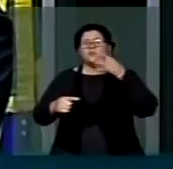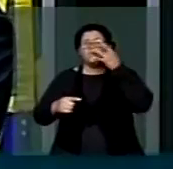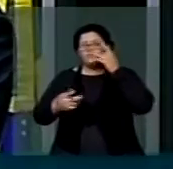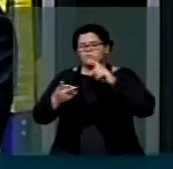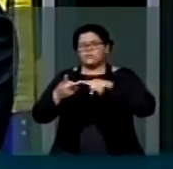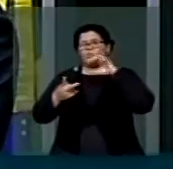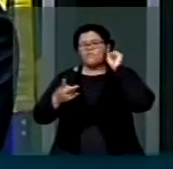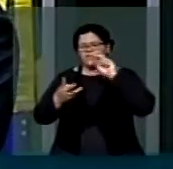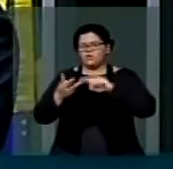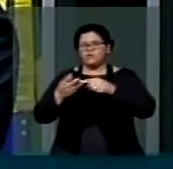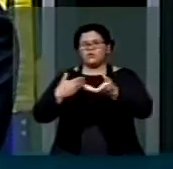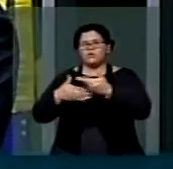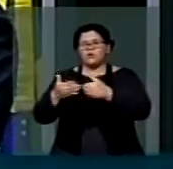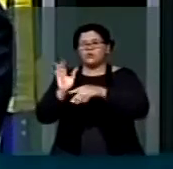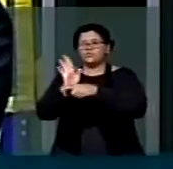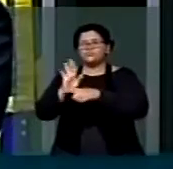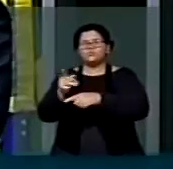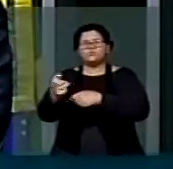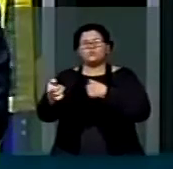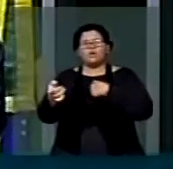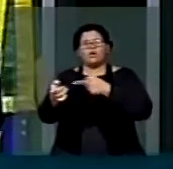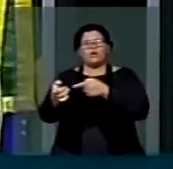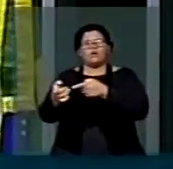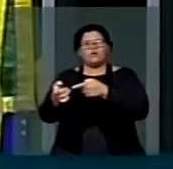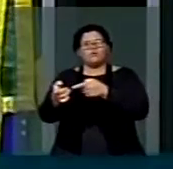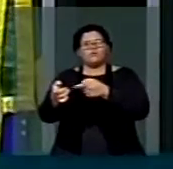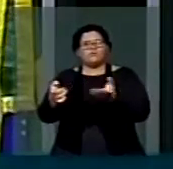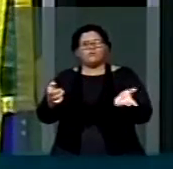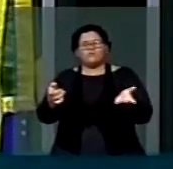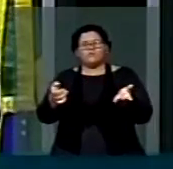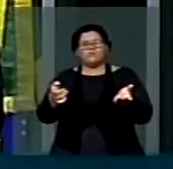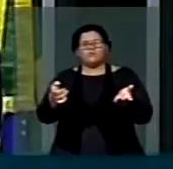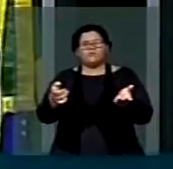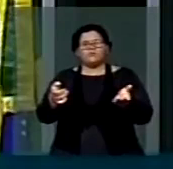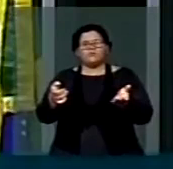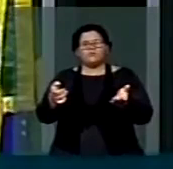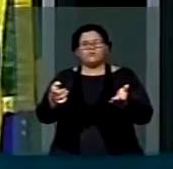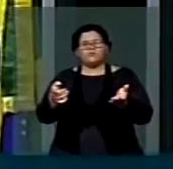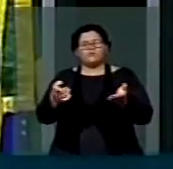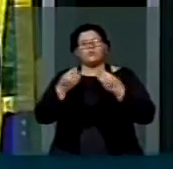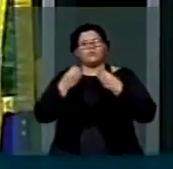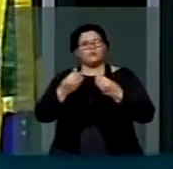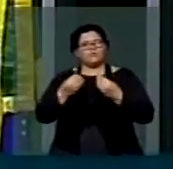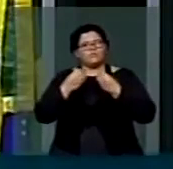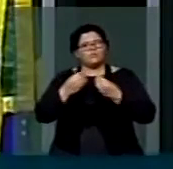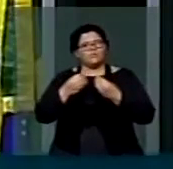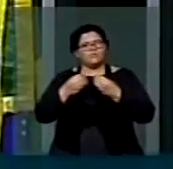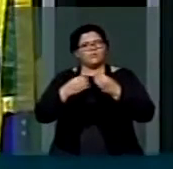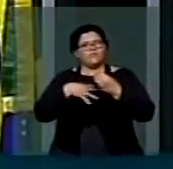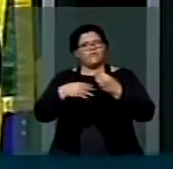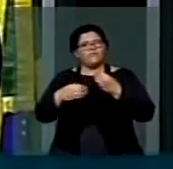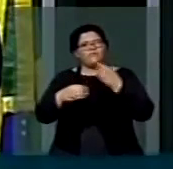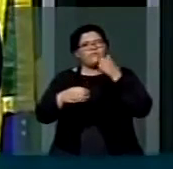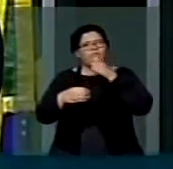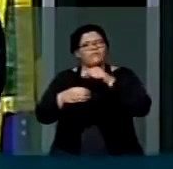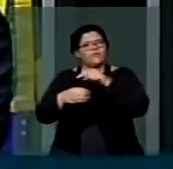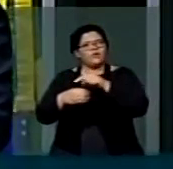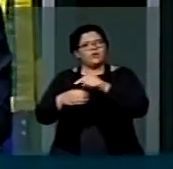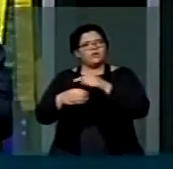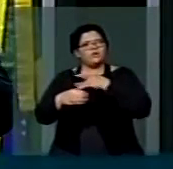ouvir e interagir uma situação em que uma filha